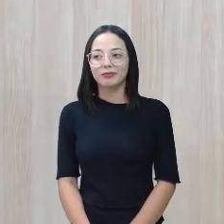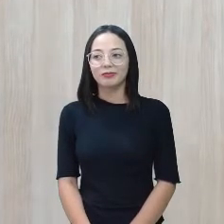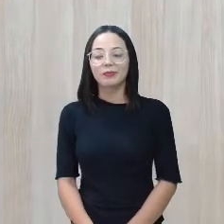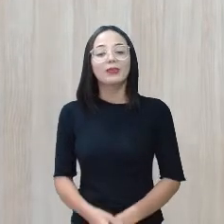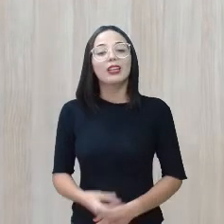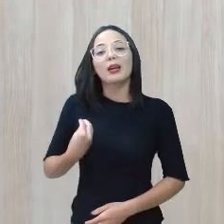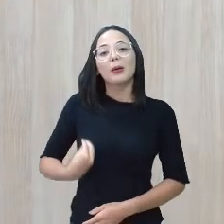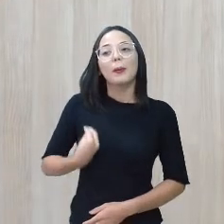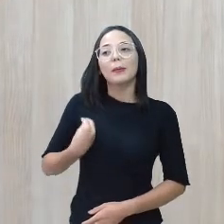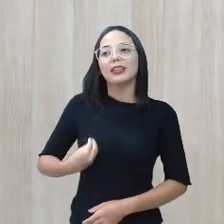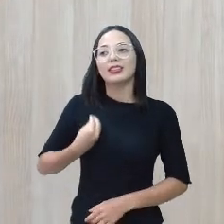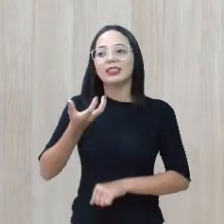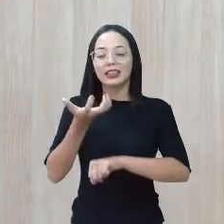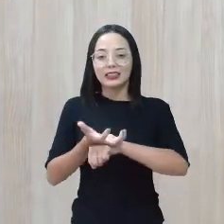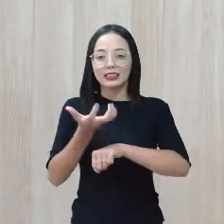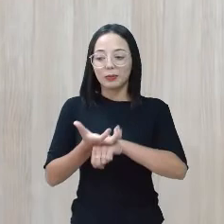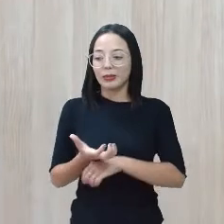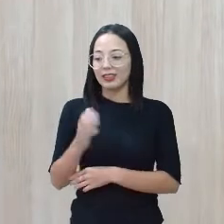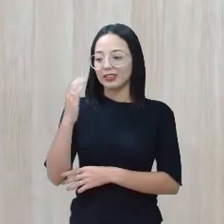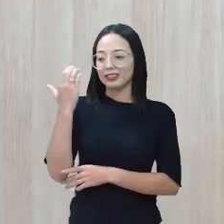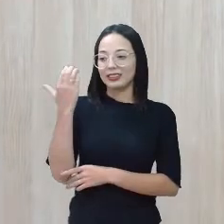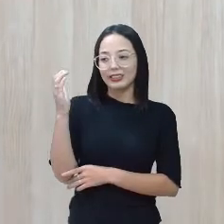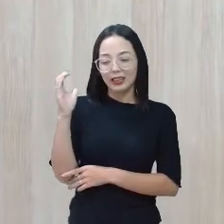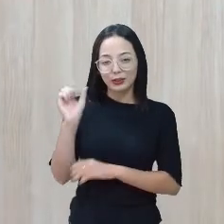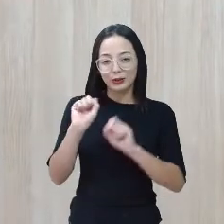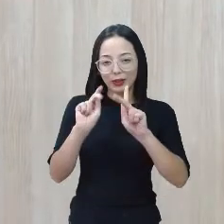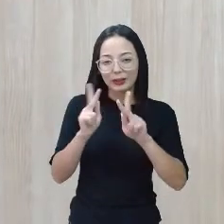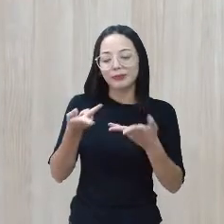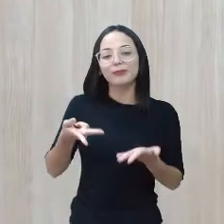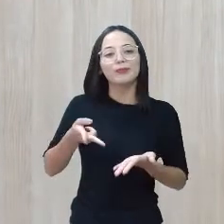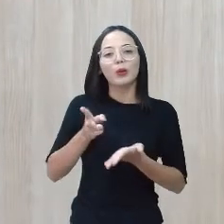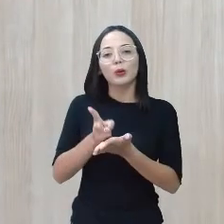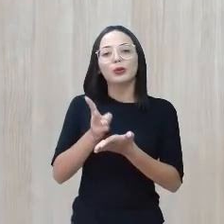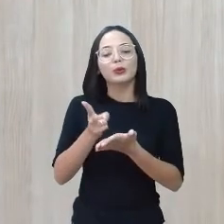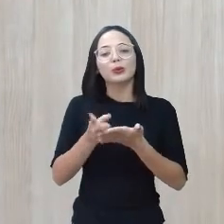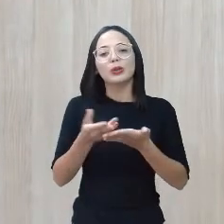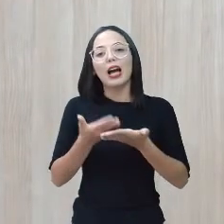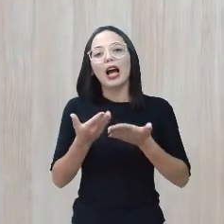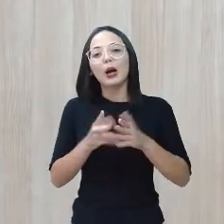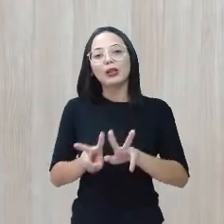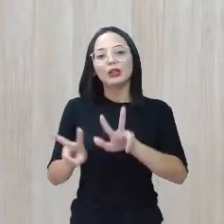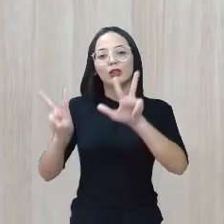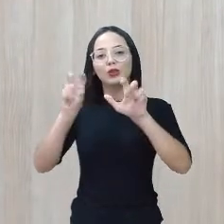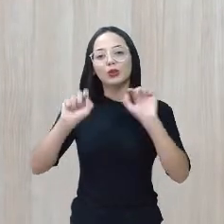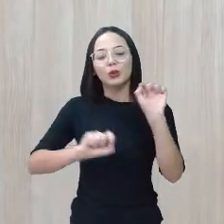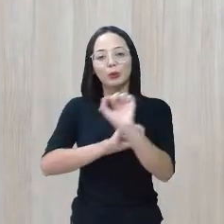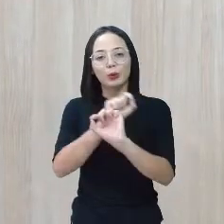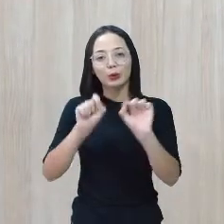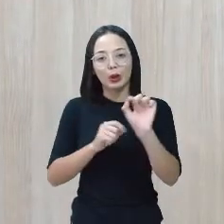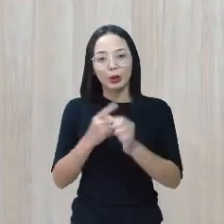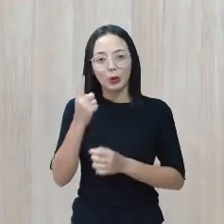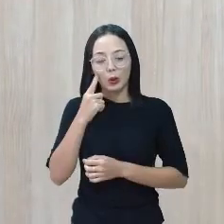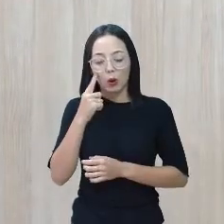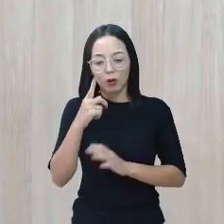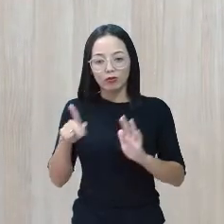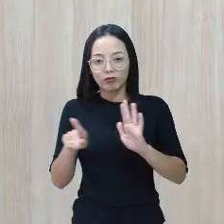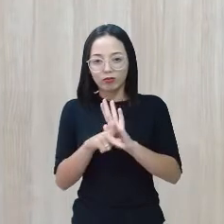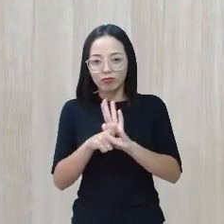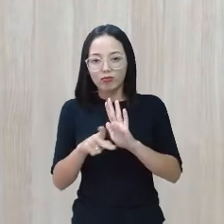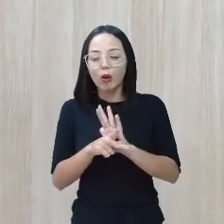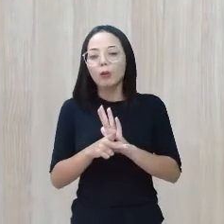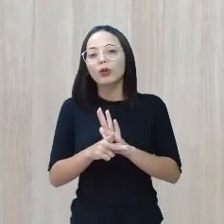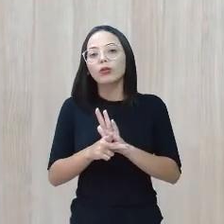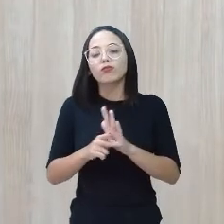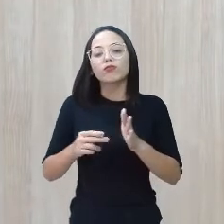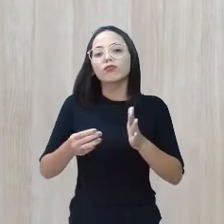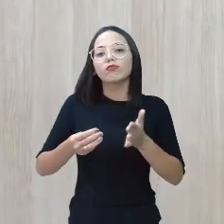Estou aqui na disciplina de Ciências e vamos continuar nossa aula sobre métodos contraceptivos. Quero avisar